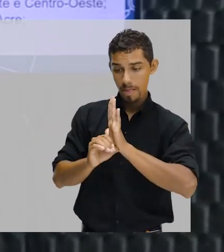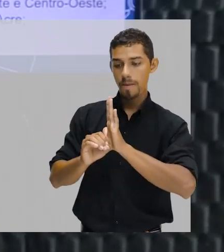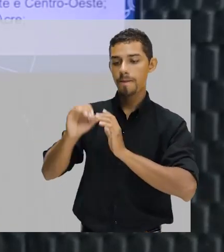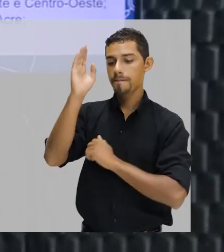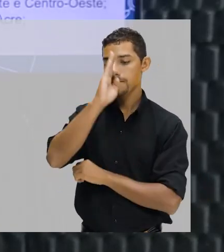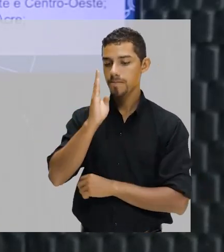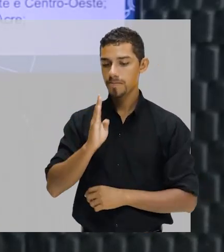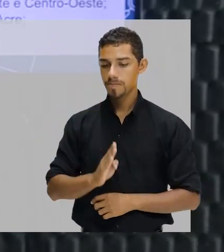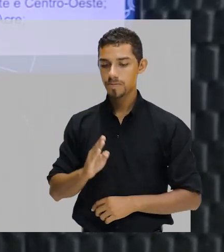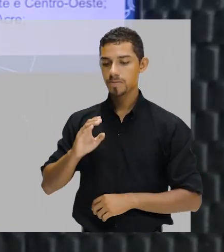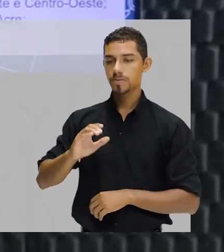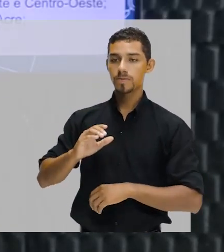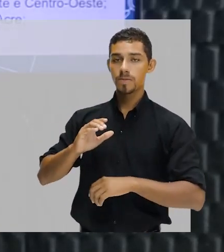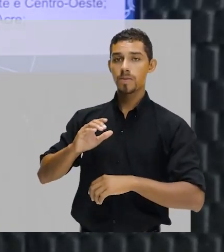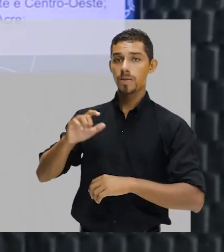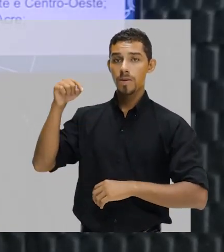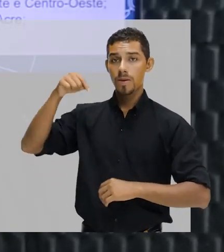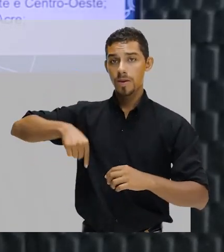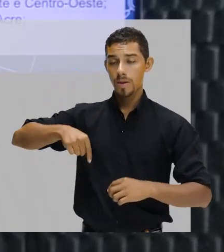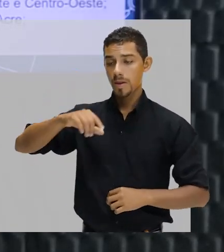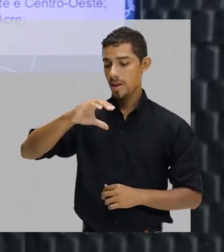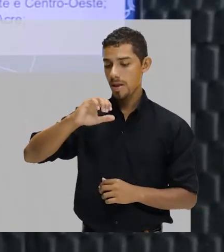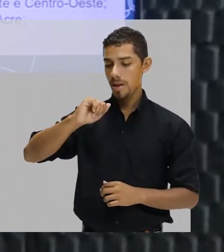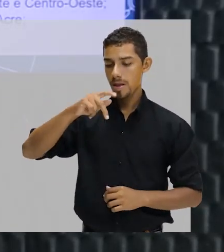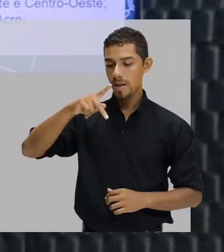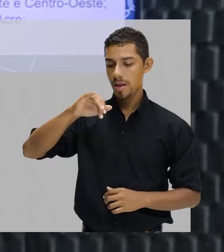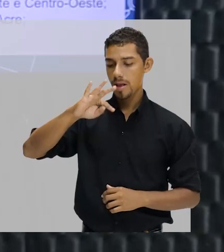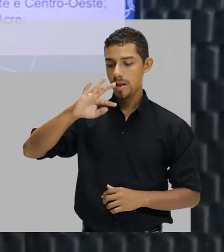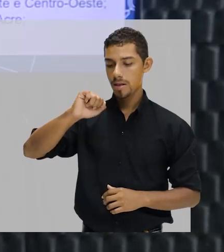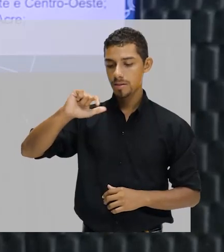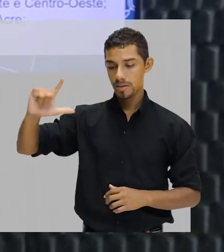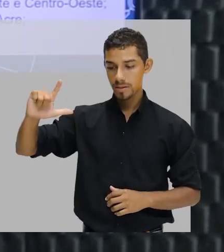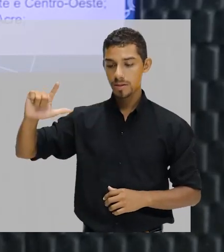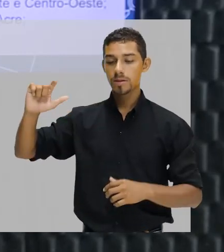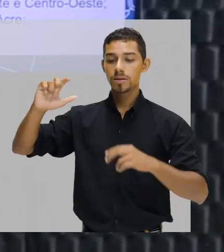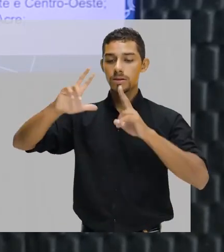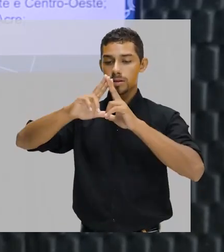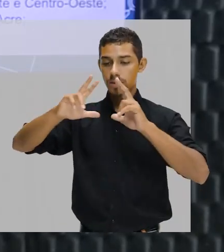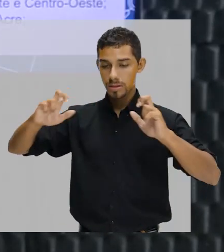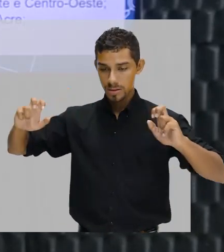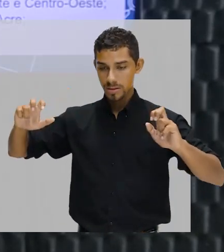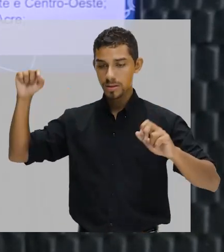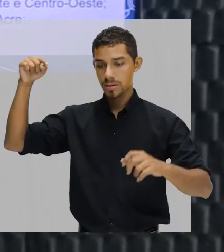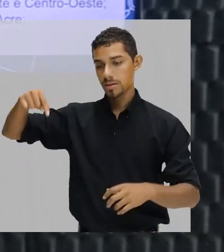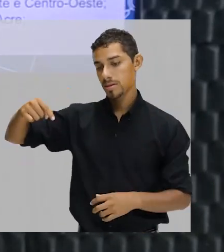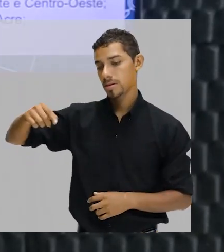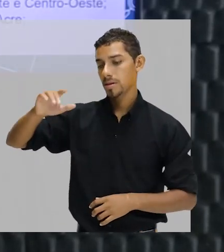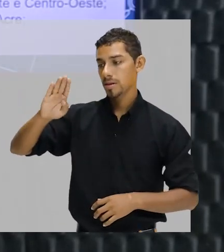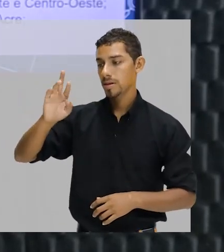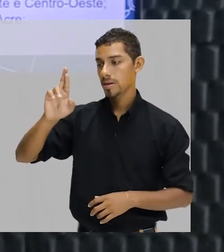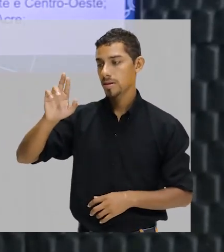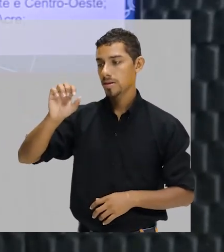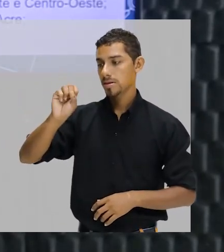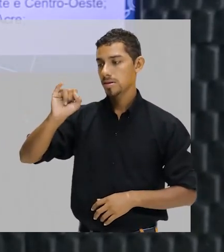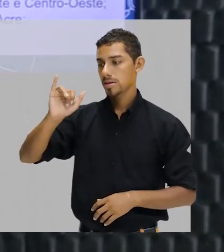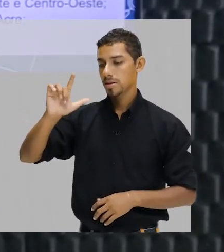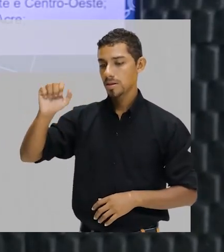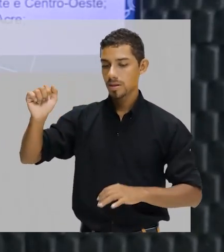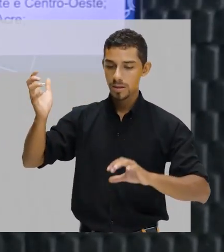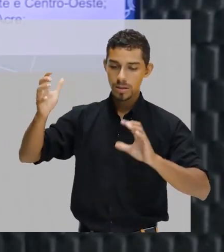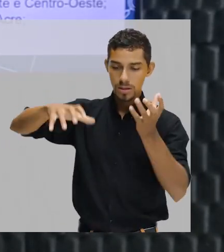no fuso da nossa capital, né, Brasília, que é o fuso que São Luís também segue. Então, todos os serviços a nível nacional, eles